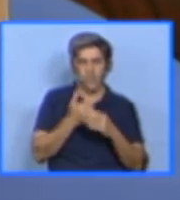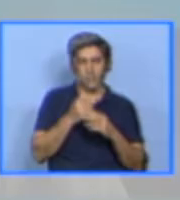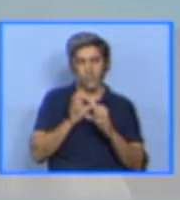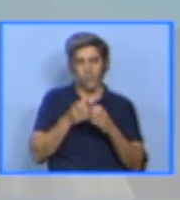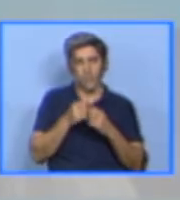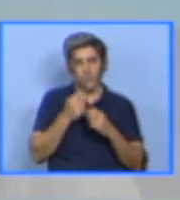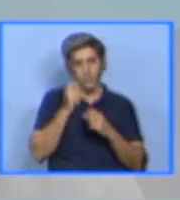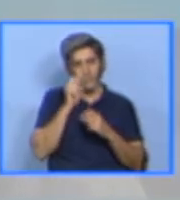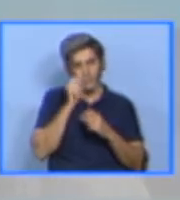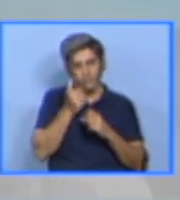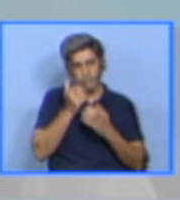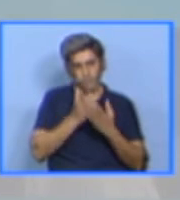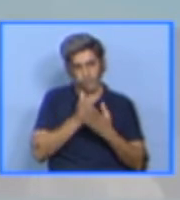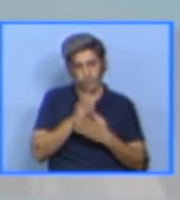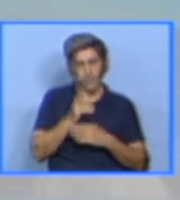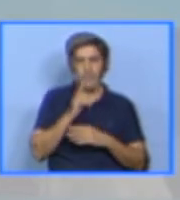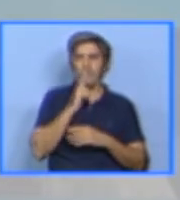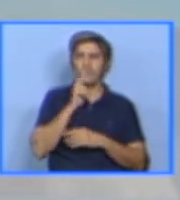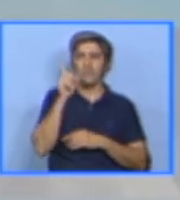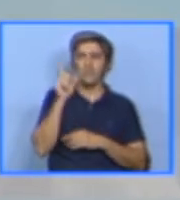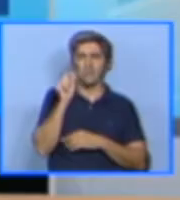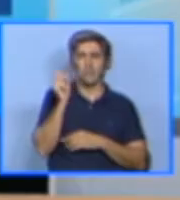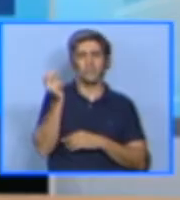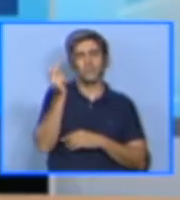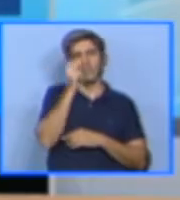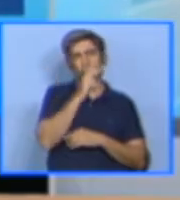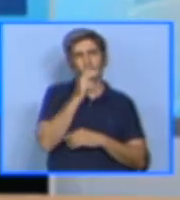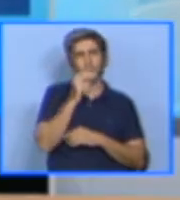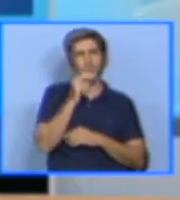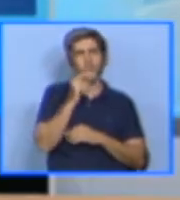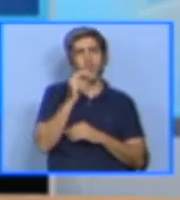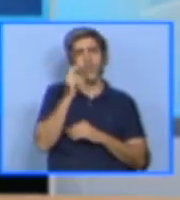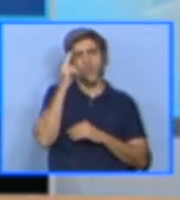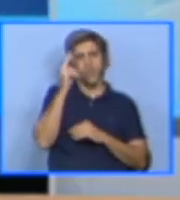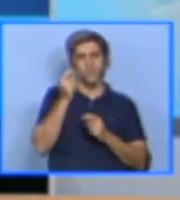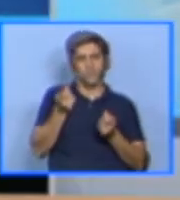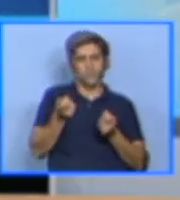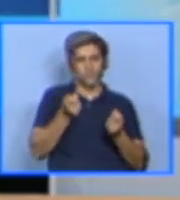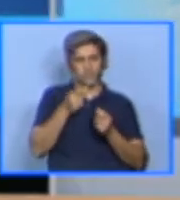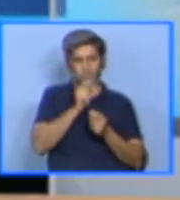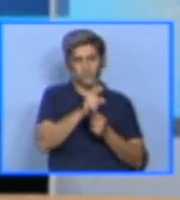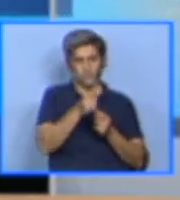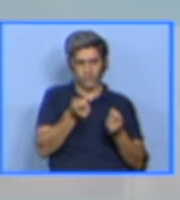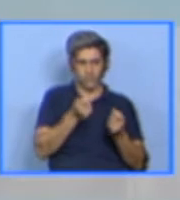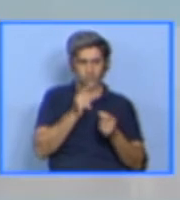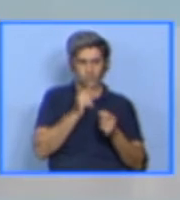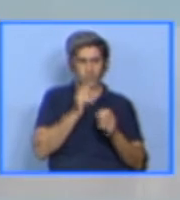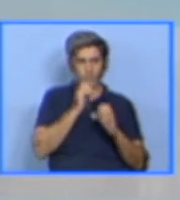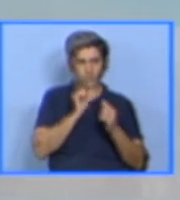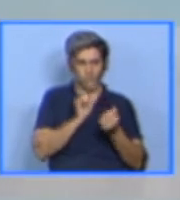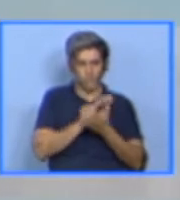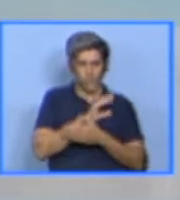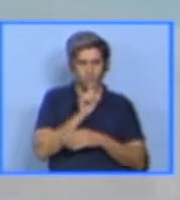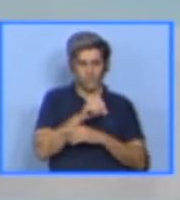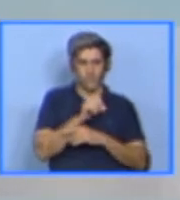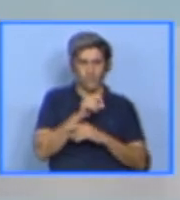E aquilo que acontece em Fátima chega à Rússia também através da mediação da ajuda à Igreja que sofre? Até pelos meios de comunicação social? Sim, até pelos